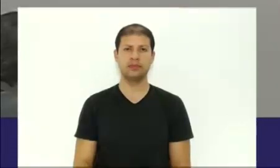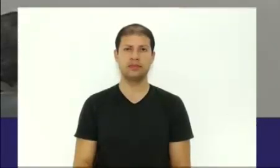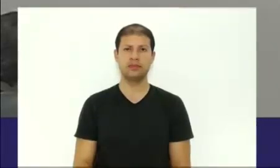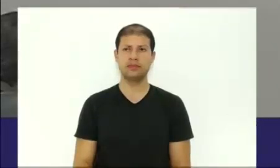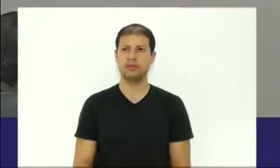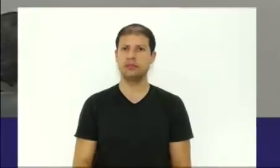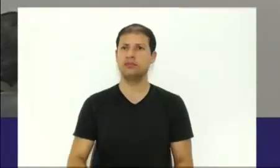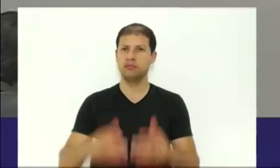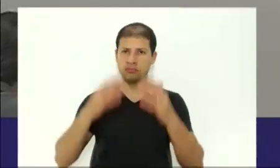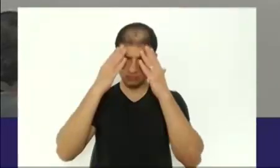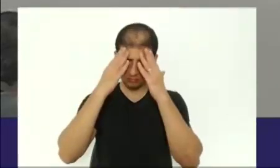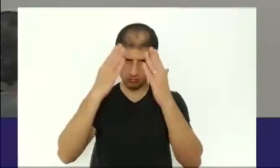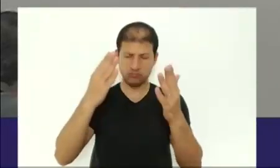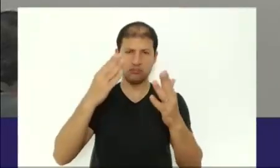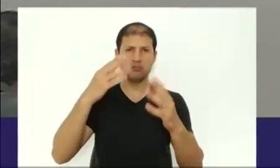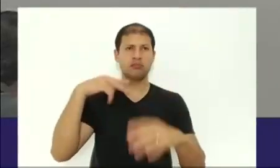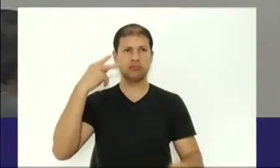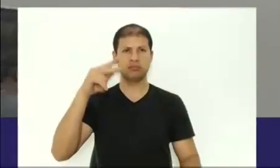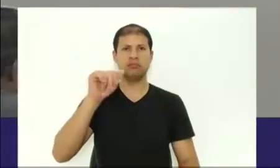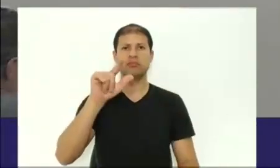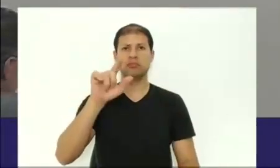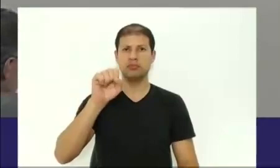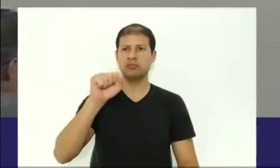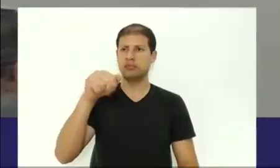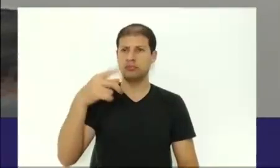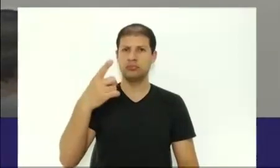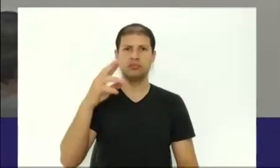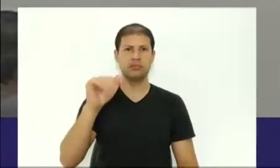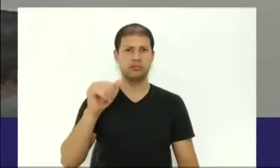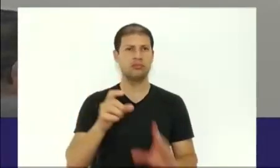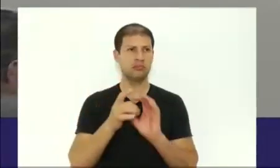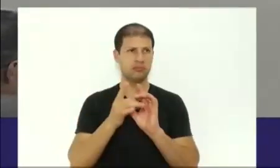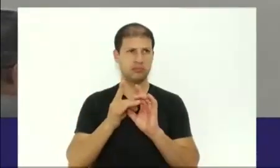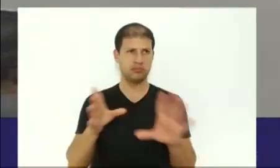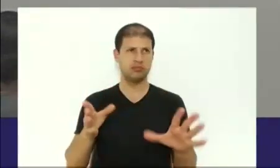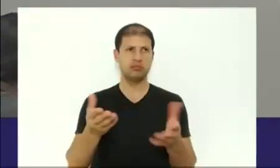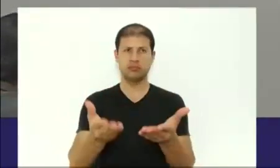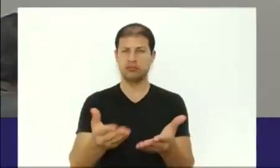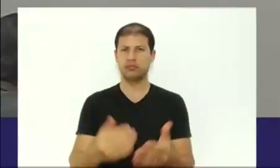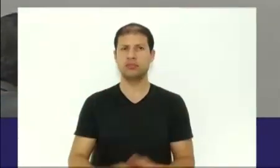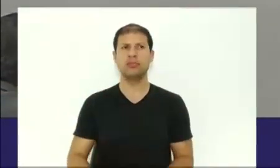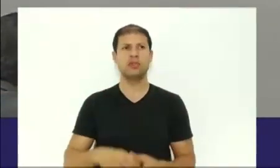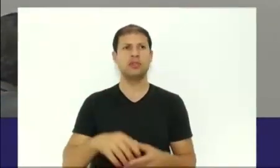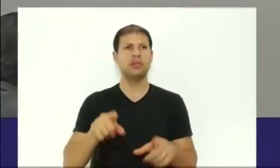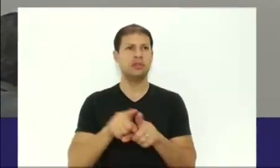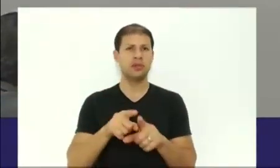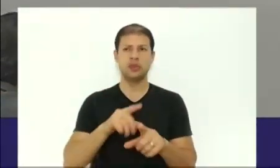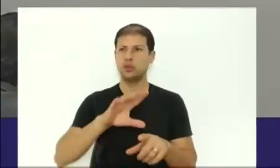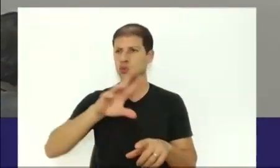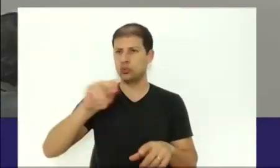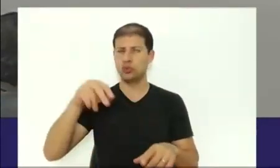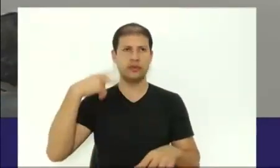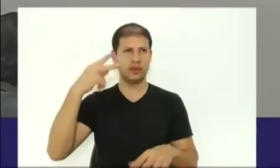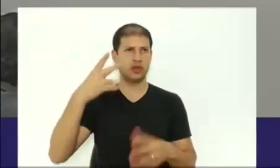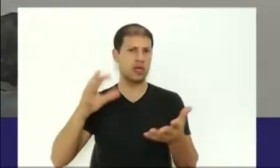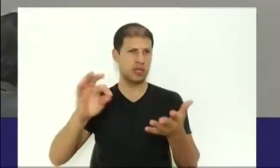Obrigado, vereadora Alessandra. Coloco à disposição de Vossa Excelência e os demais vereadores que quiserem assinar.